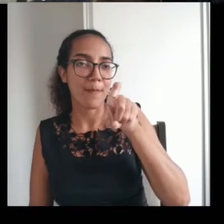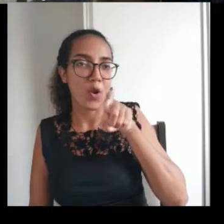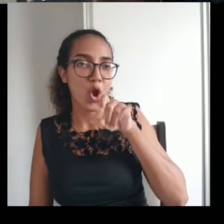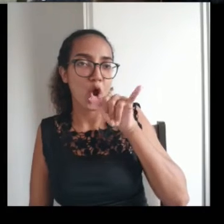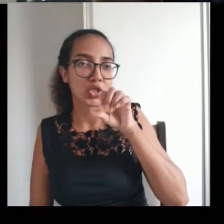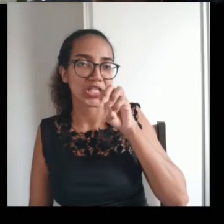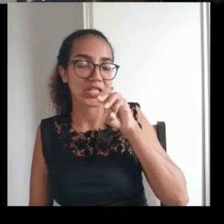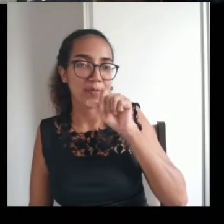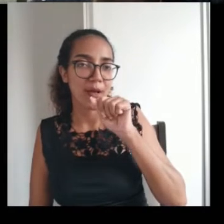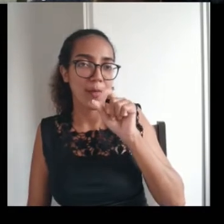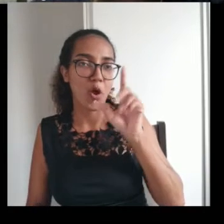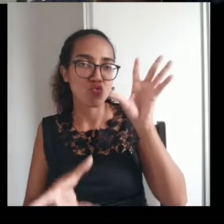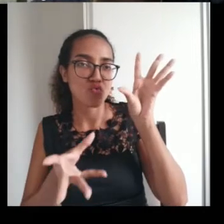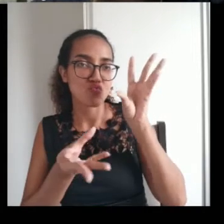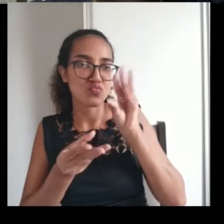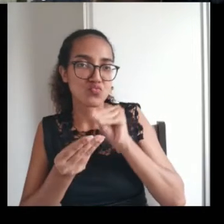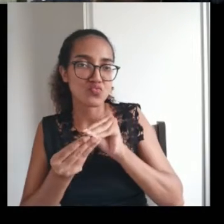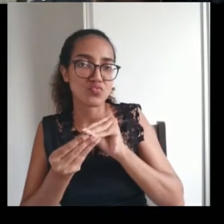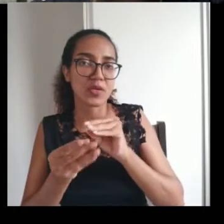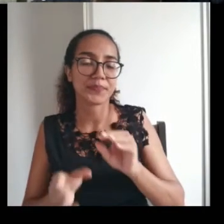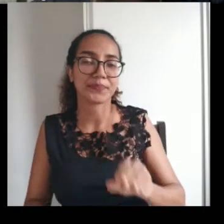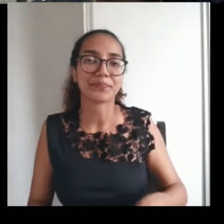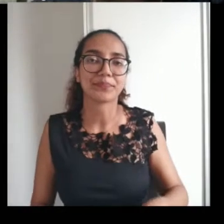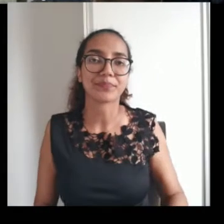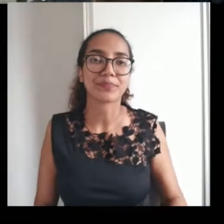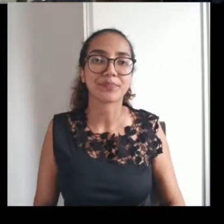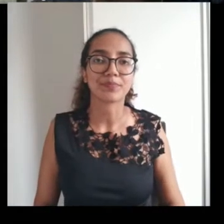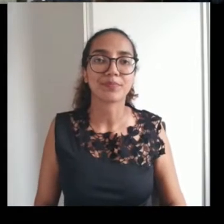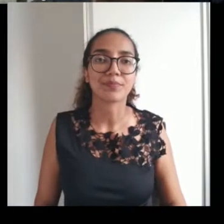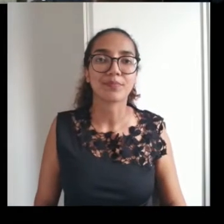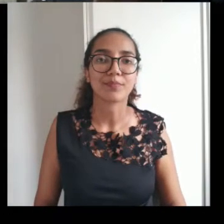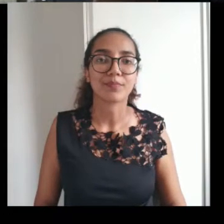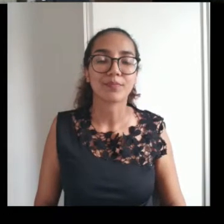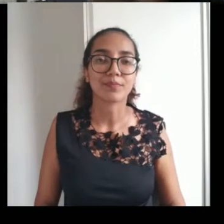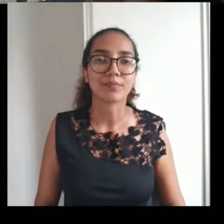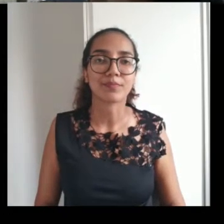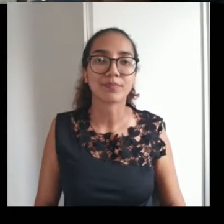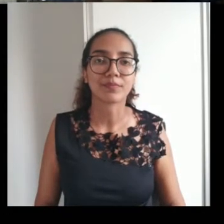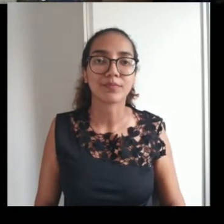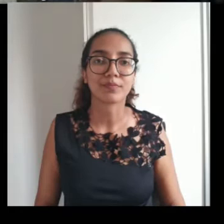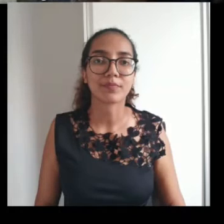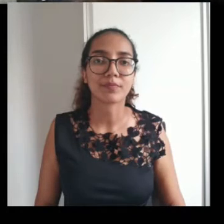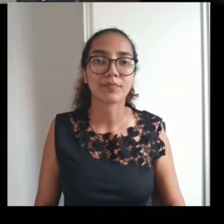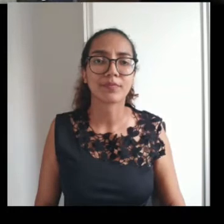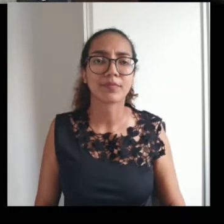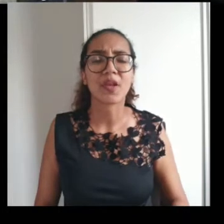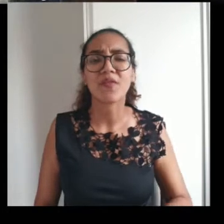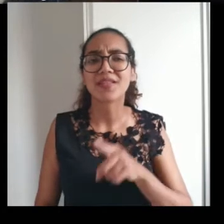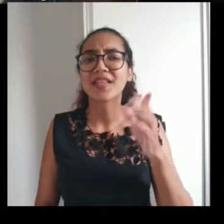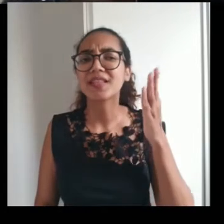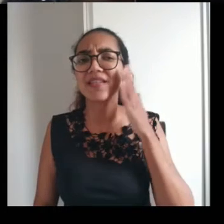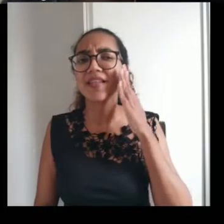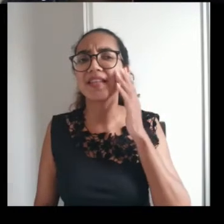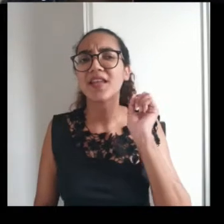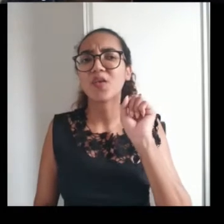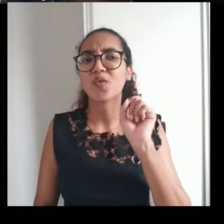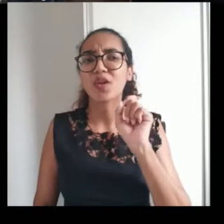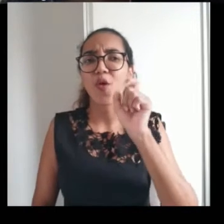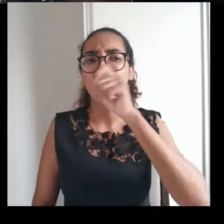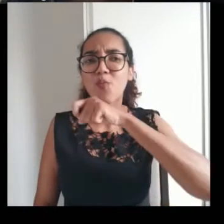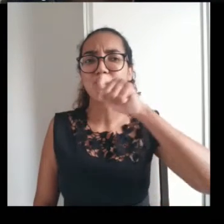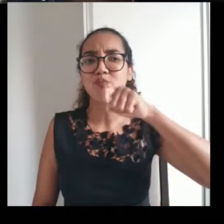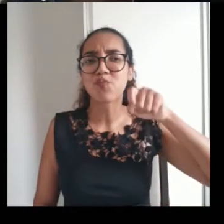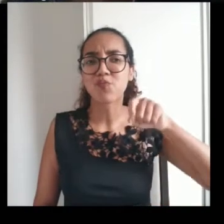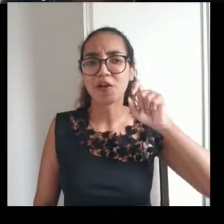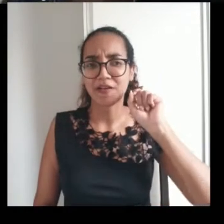menos igual a 1, né? Eu vou mandar ele voltar uma casa. Entenderam o que foi que eu fiz aqui? Não. Eu descubro